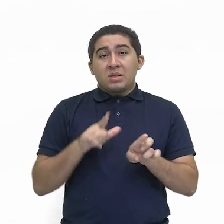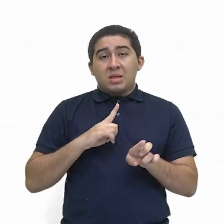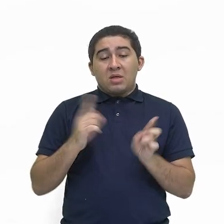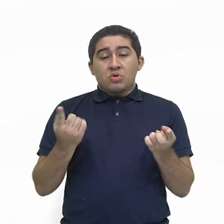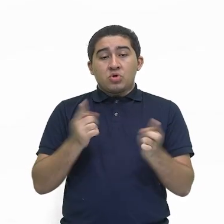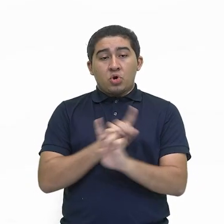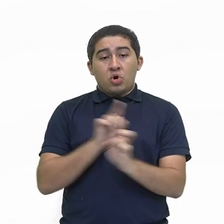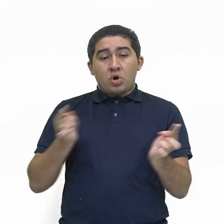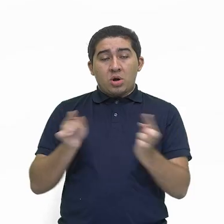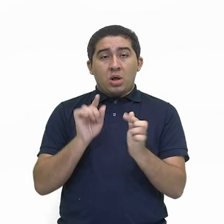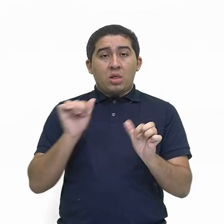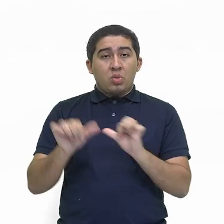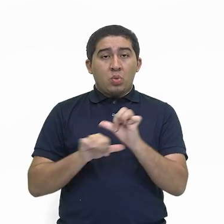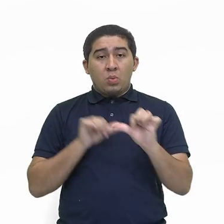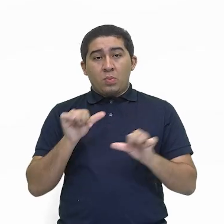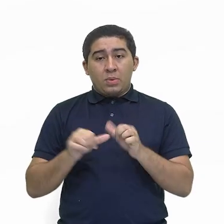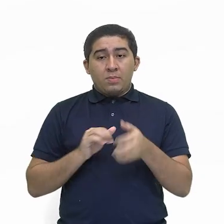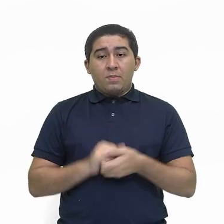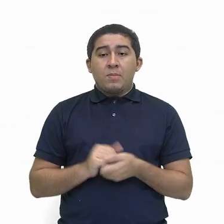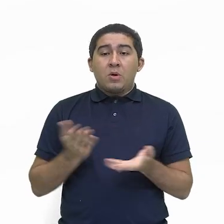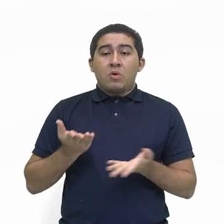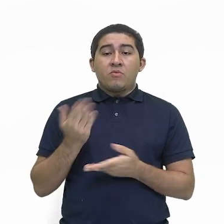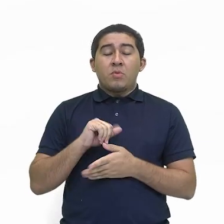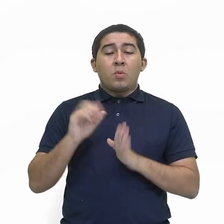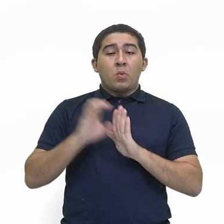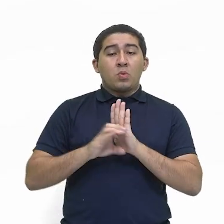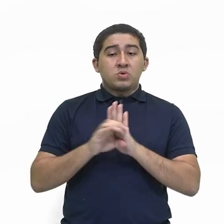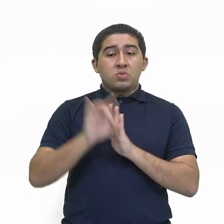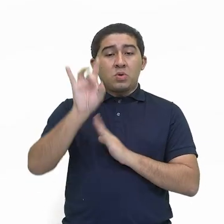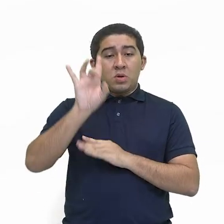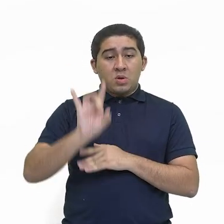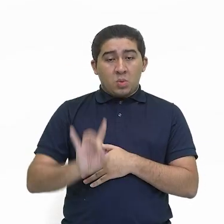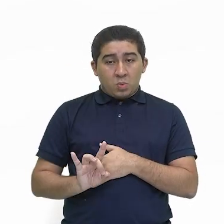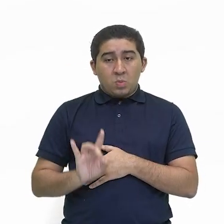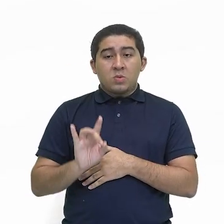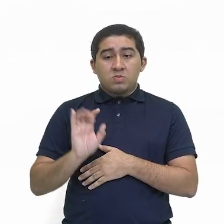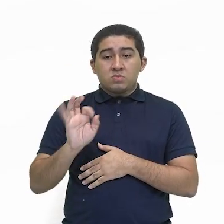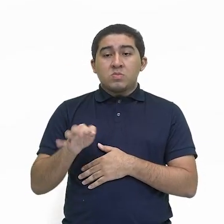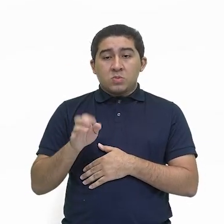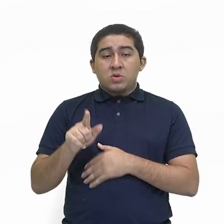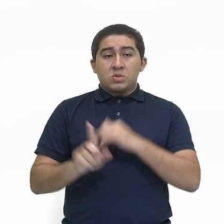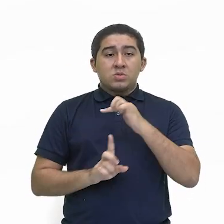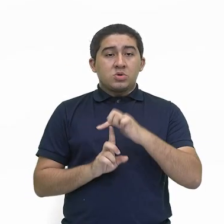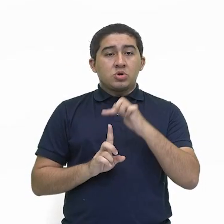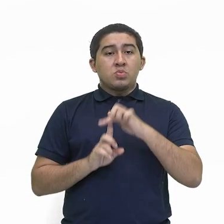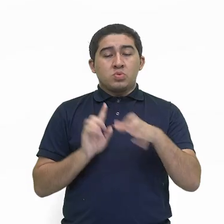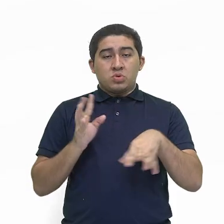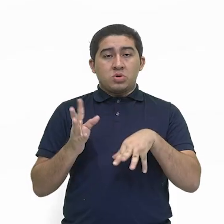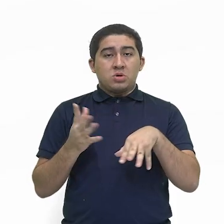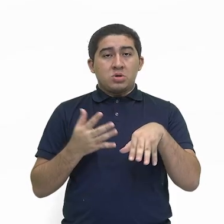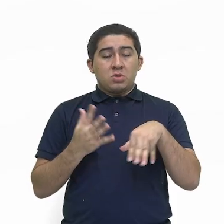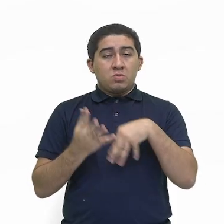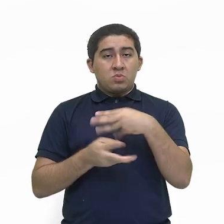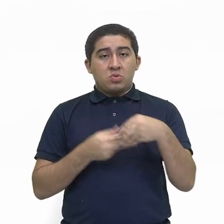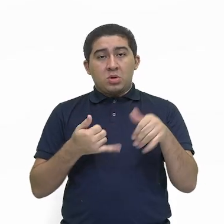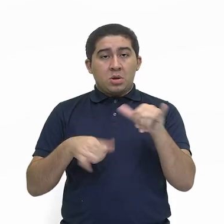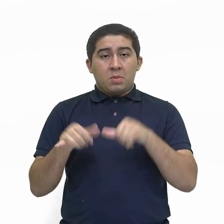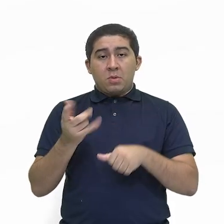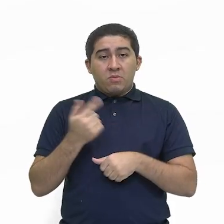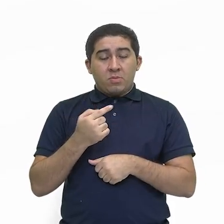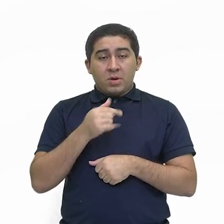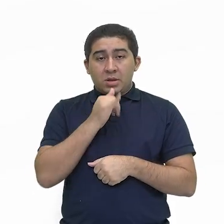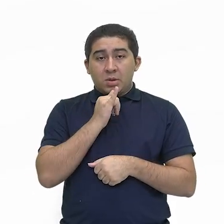dupla troca. Agora vamos conceituar cada uma desses tipos de reações químicas e também vamos dar